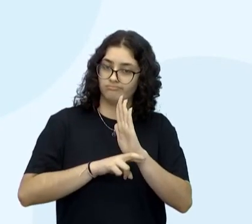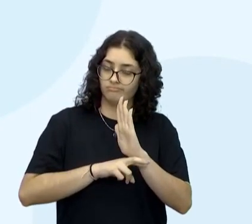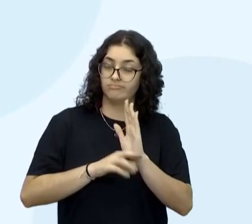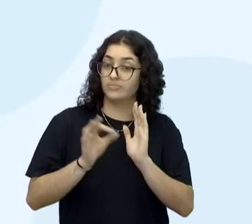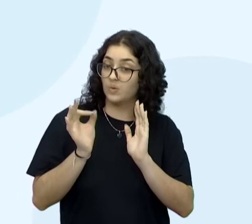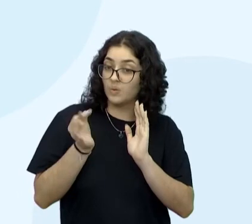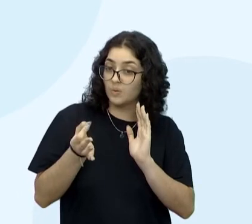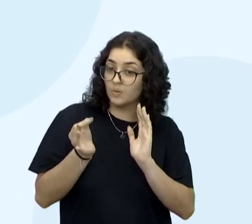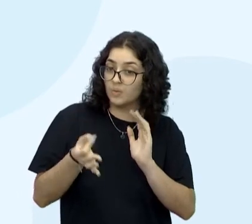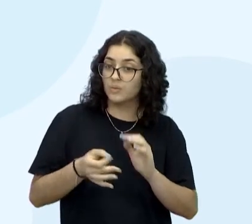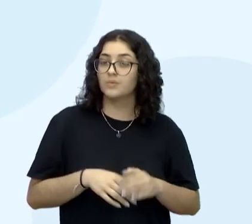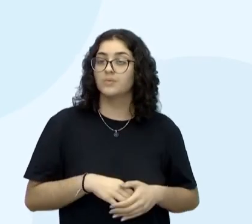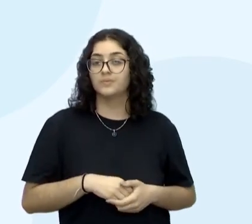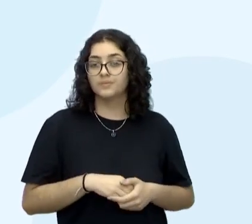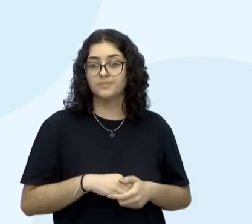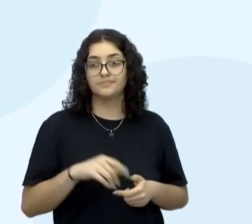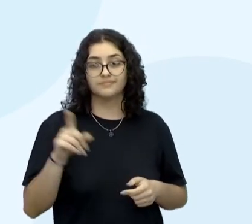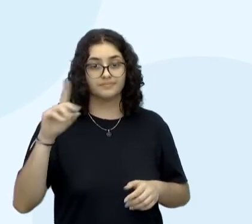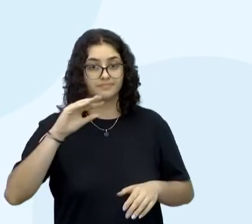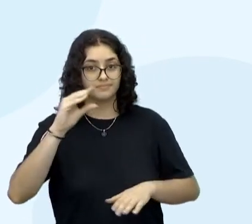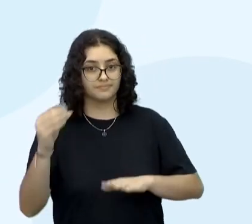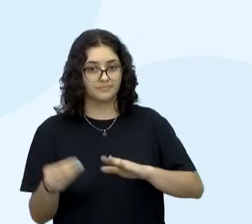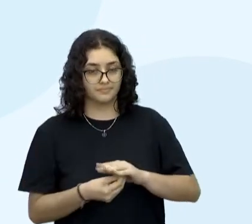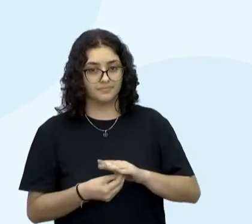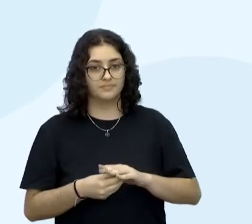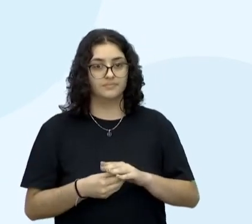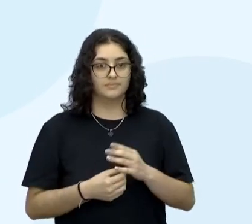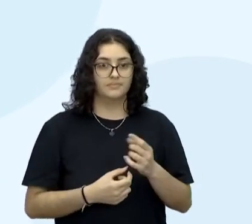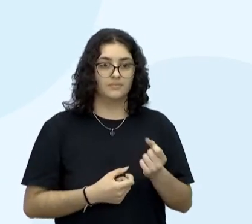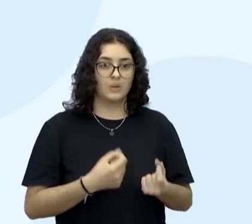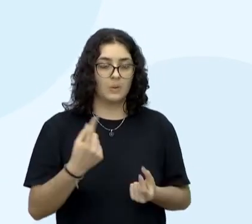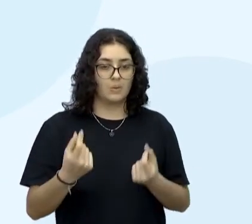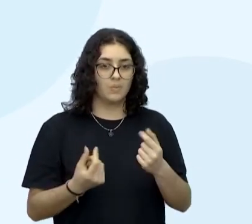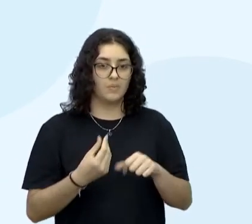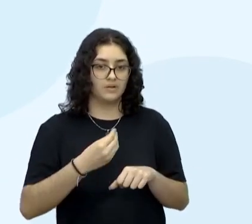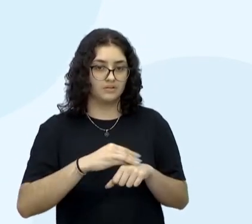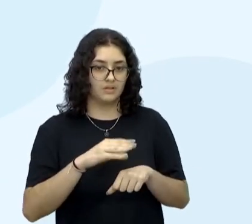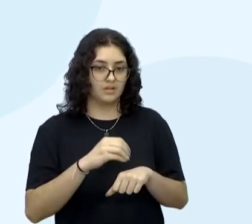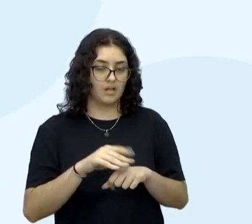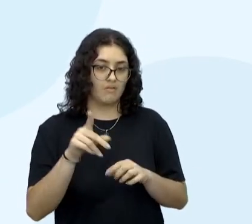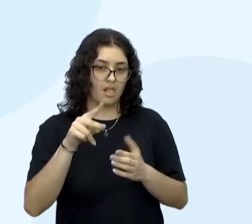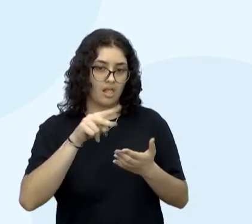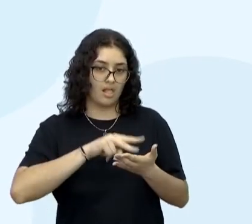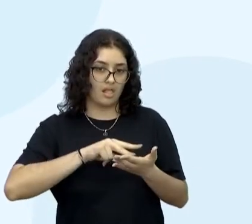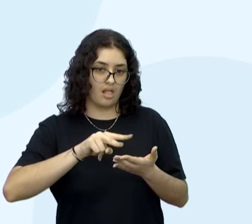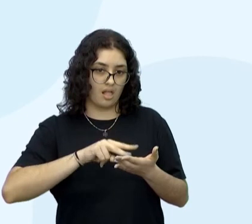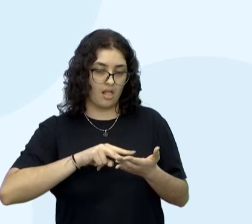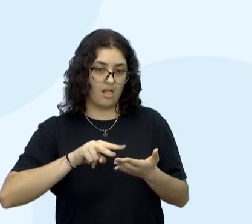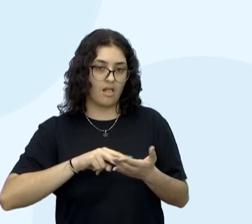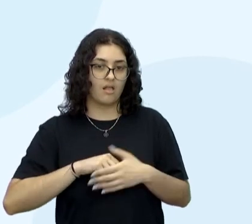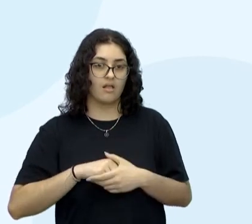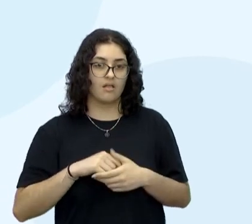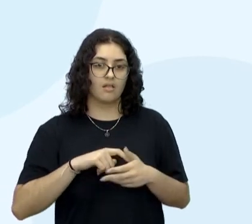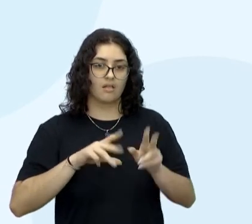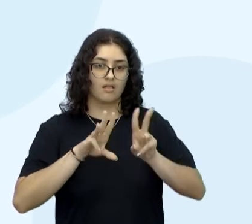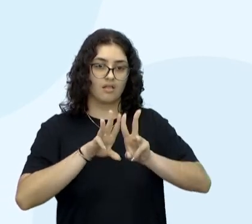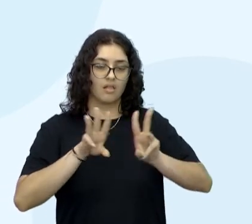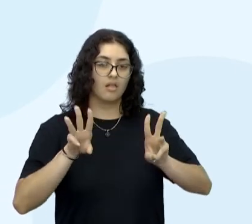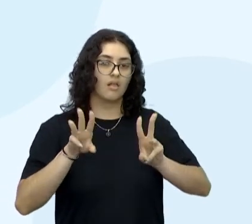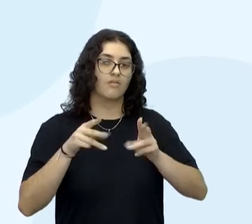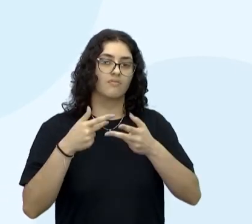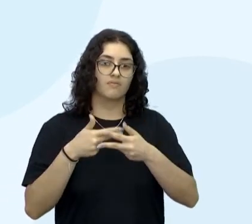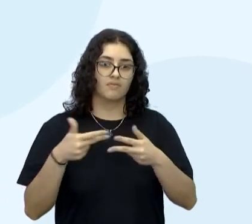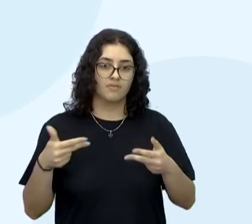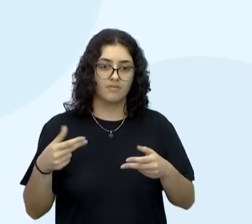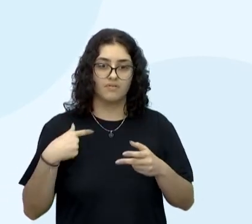roteiro disponível lá no repositório. Algumas sugestões de leituras aí para vocês em alguns sites, documentário que eu